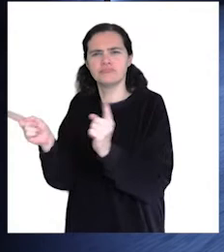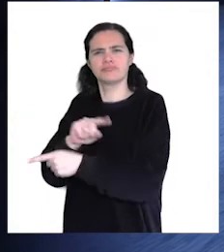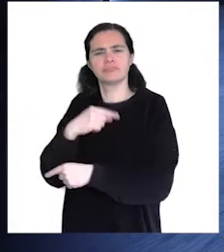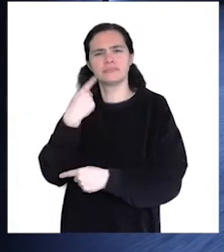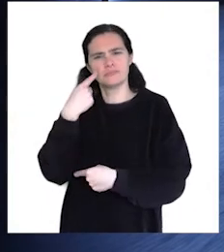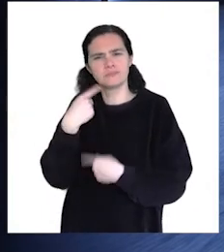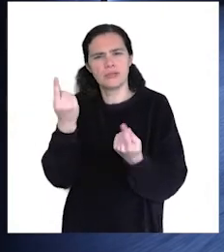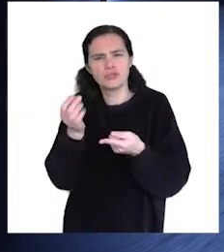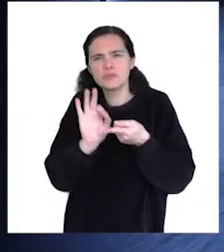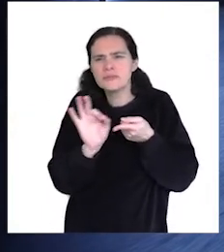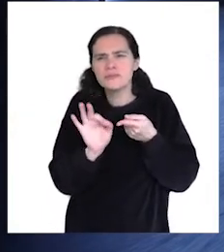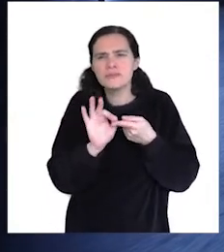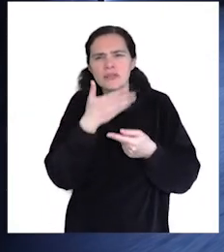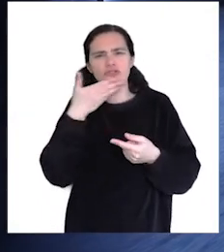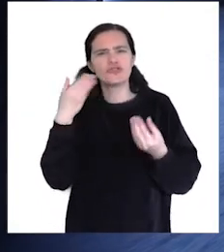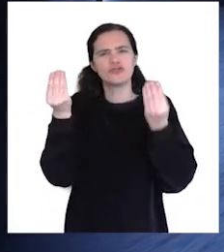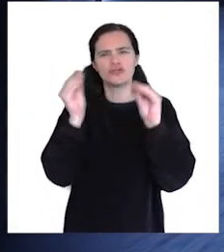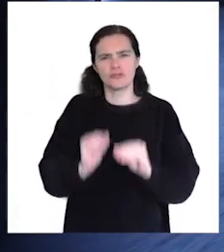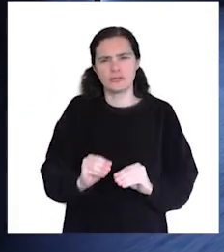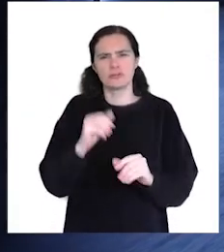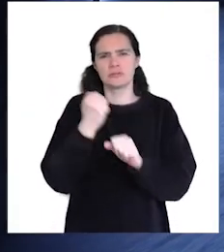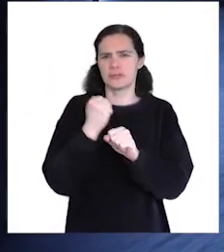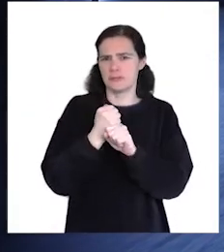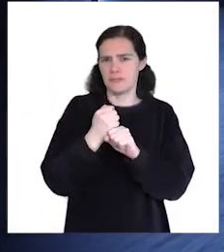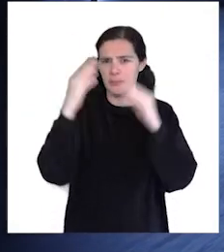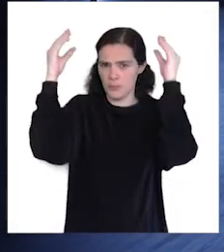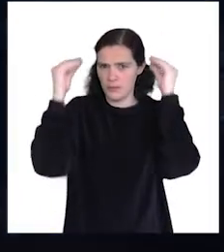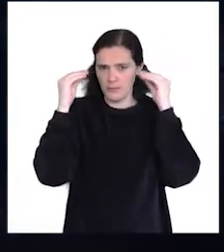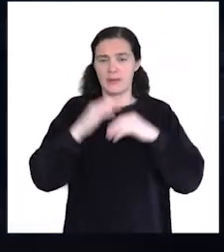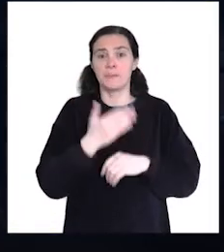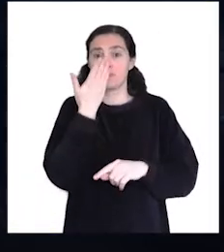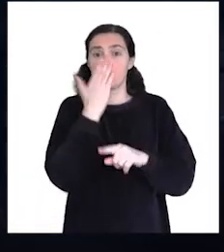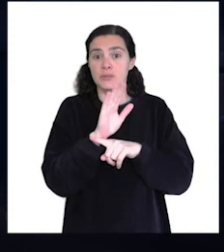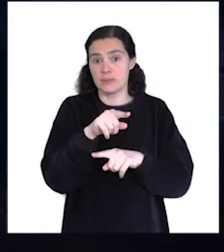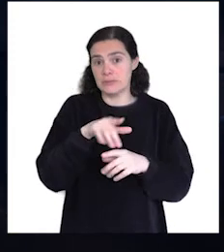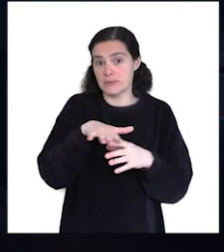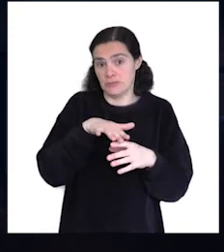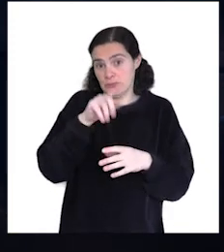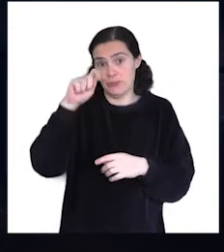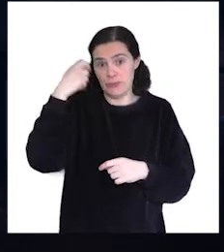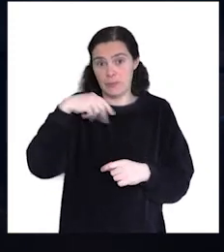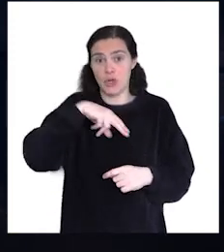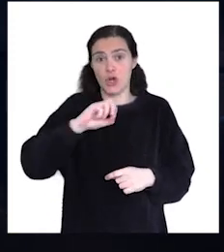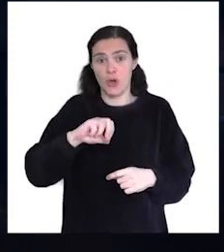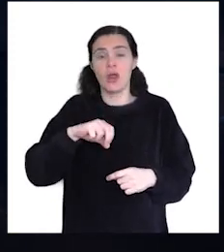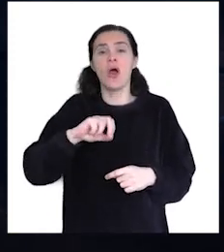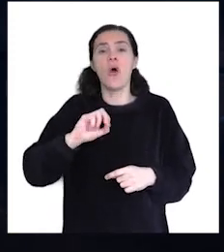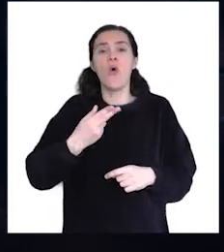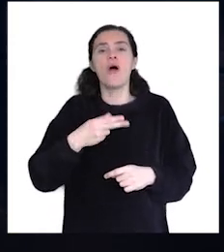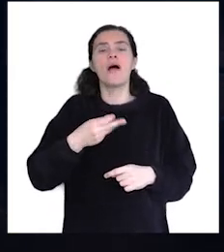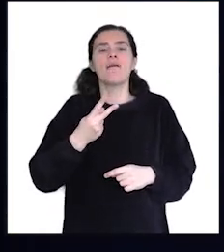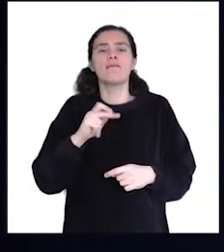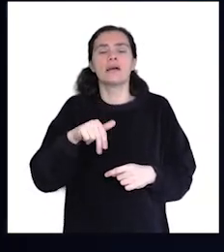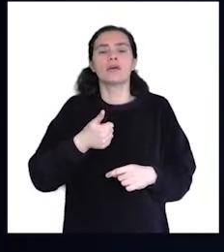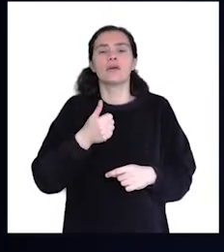exploram especificidades estéticas da obra de Manuel de Oliveira. Por exemplo, no caso do filme Non ou A Vanglória de